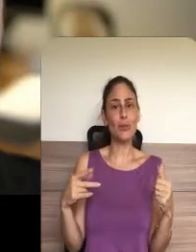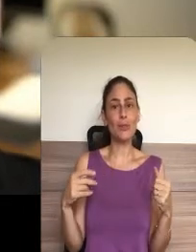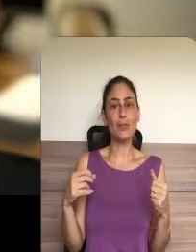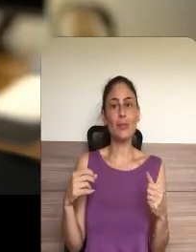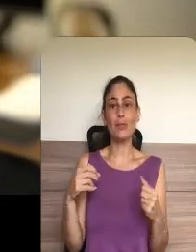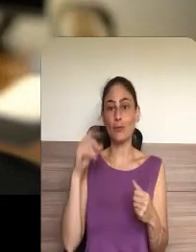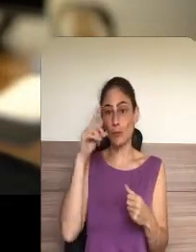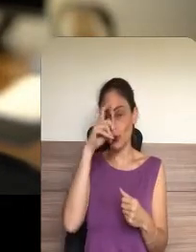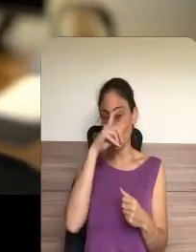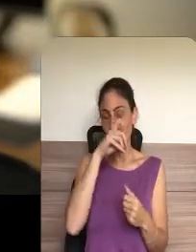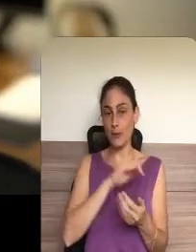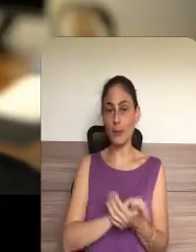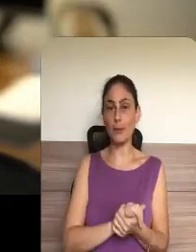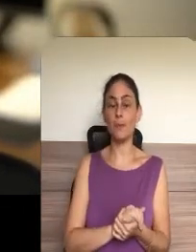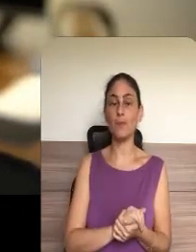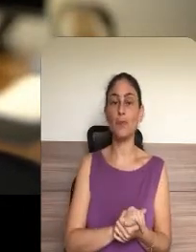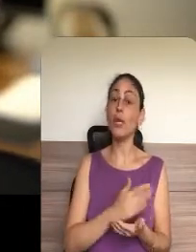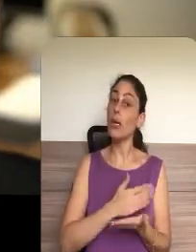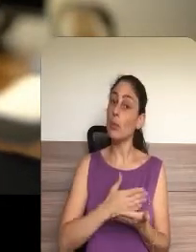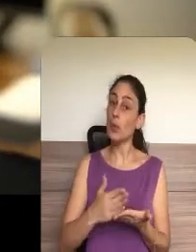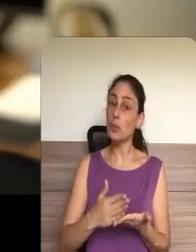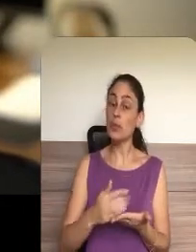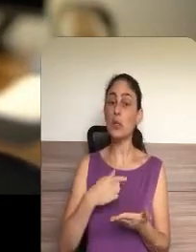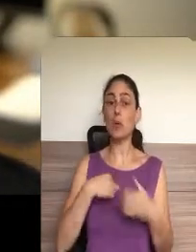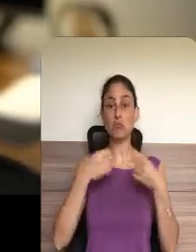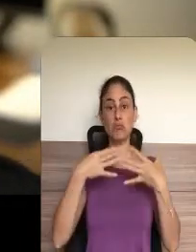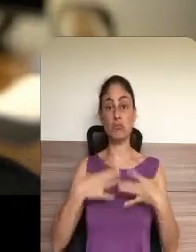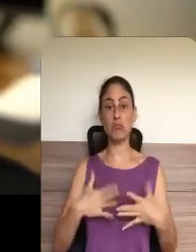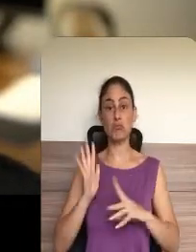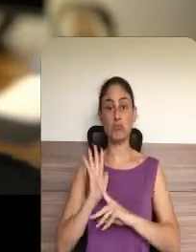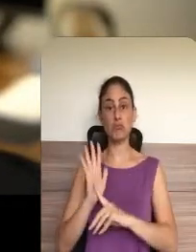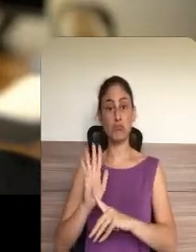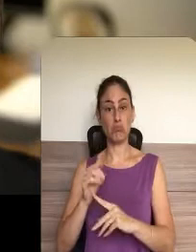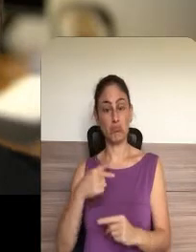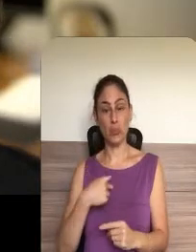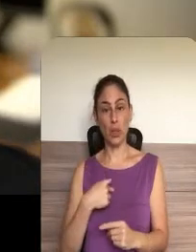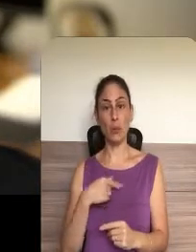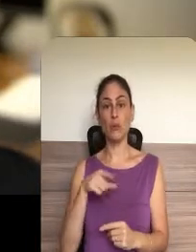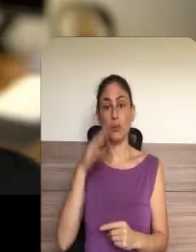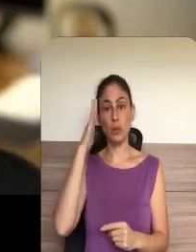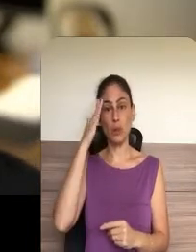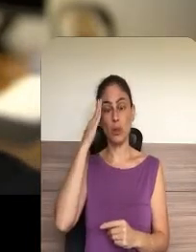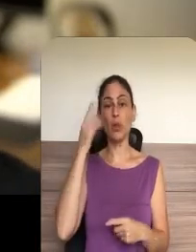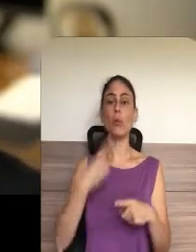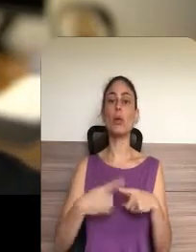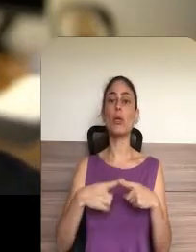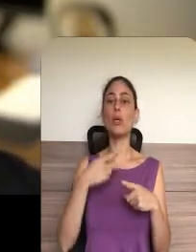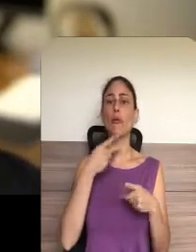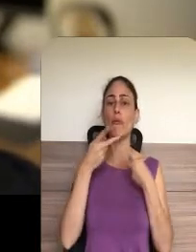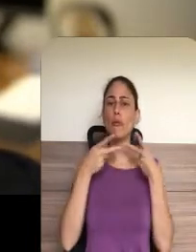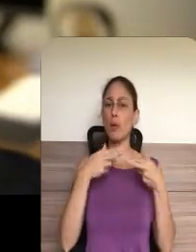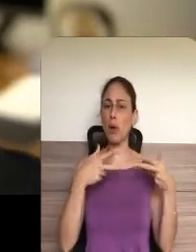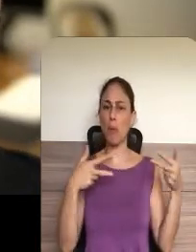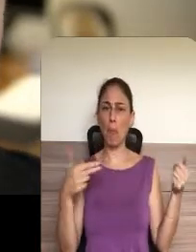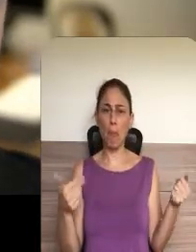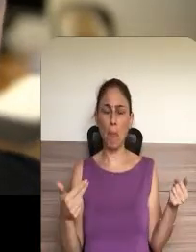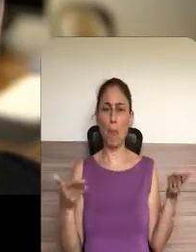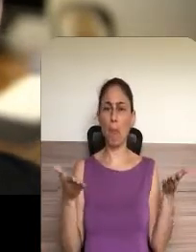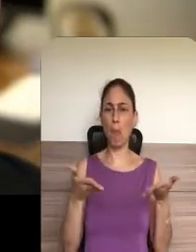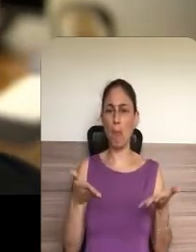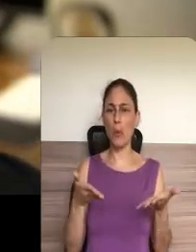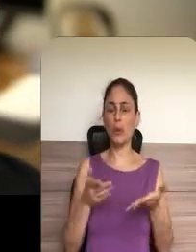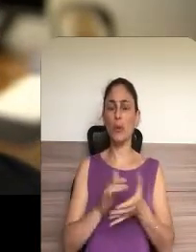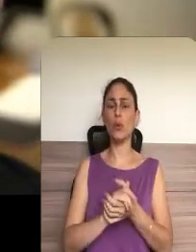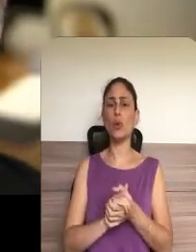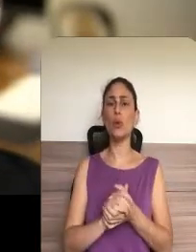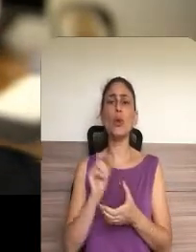cenário que não é muito legal. Para começar, deixa eu dar minha carteirada, me apresentar aqui para você entender por que eu vou falar o que